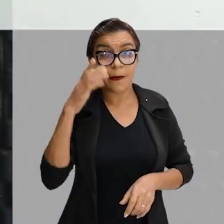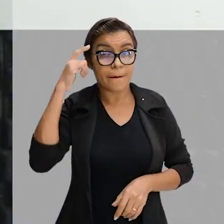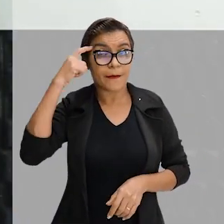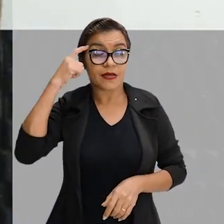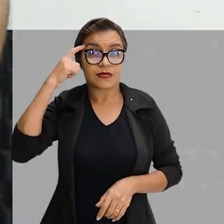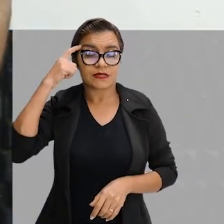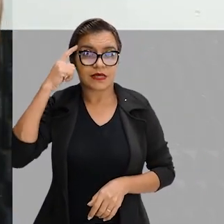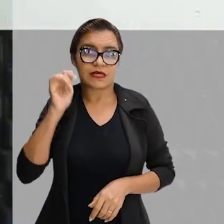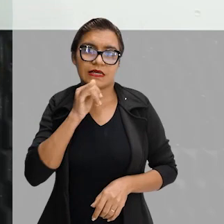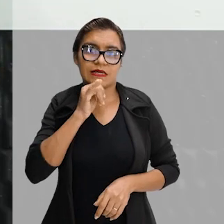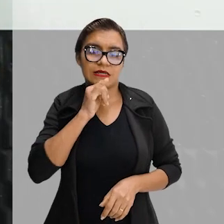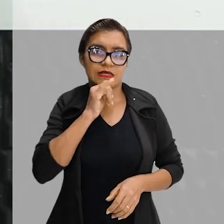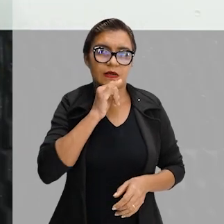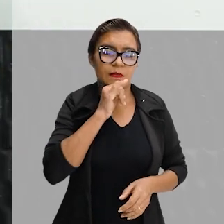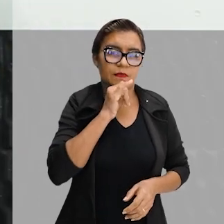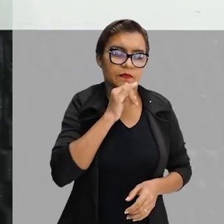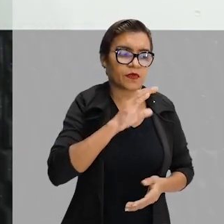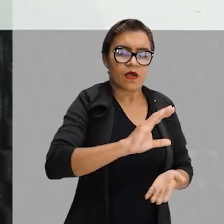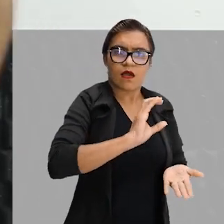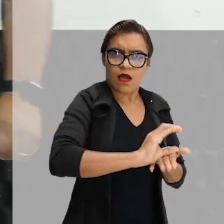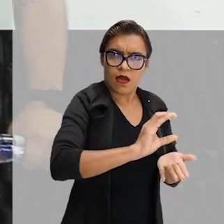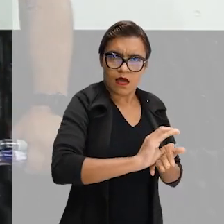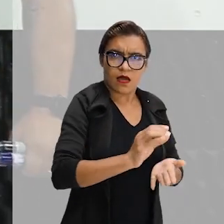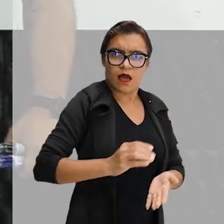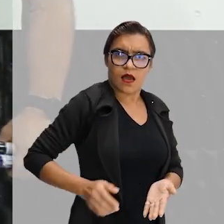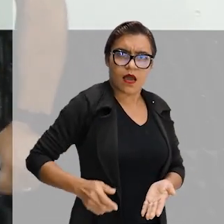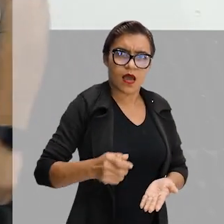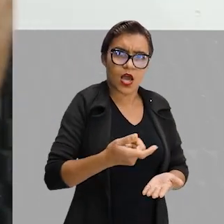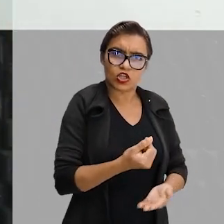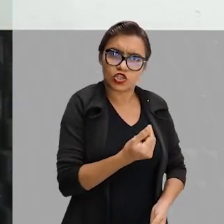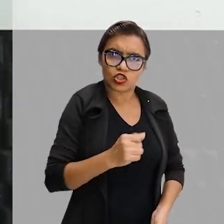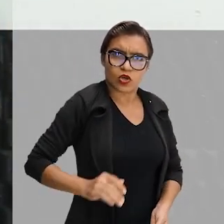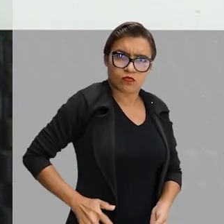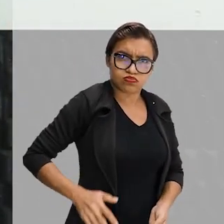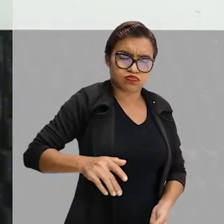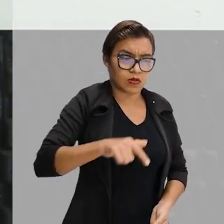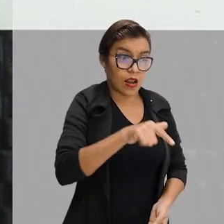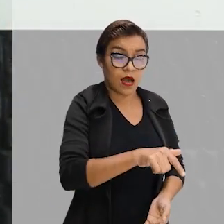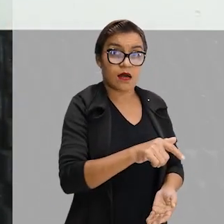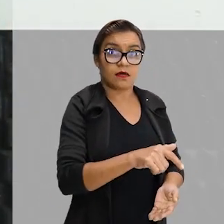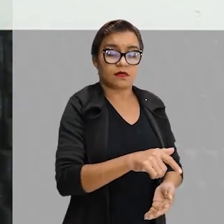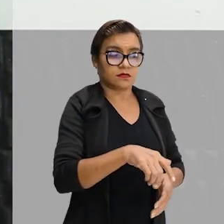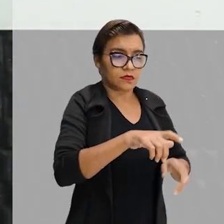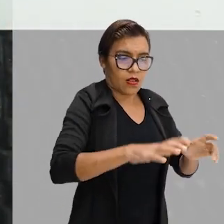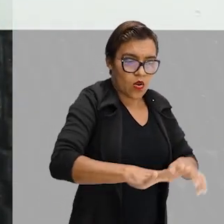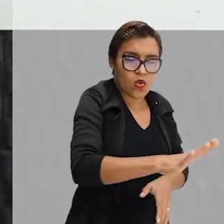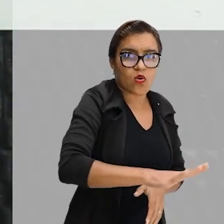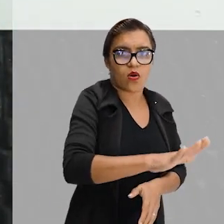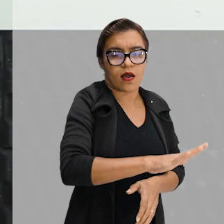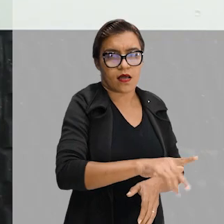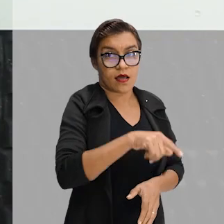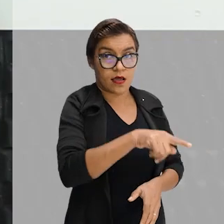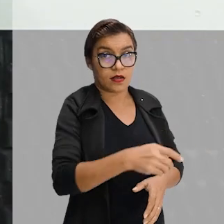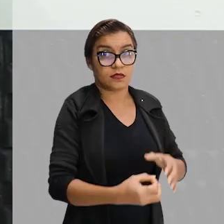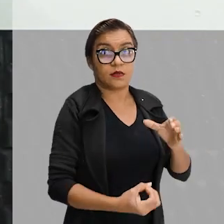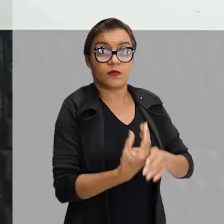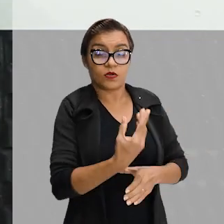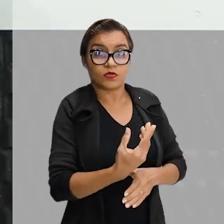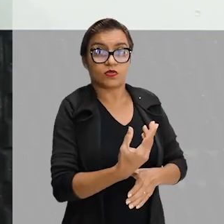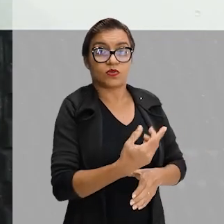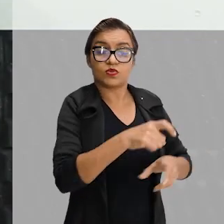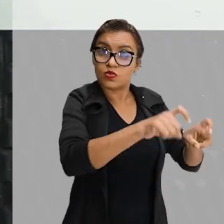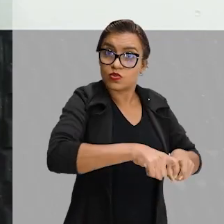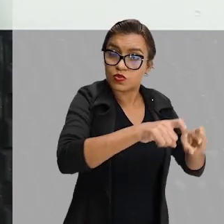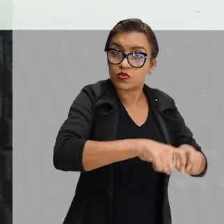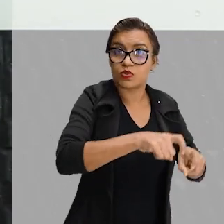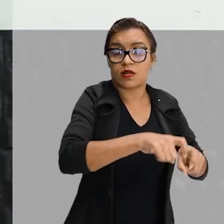a concentração de renda do passado, a concentração de terras do passado, porque esses produtores rurais eram